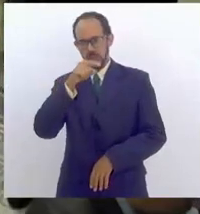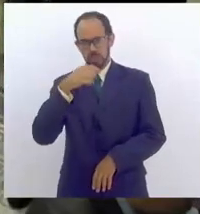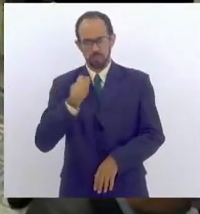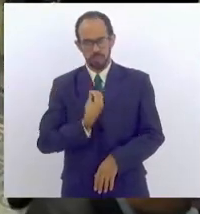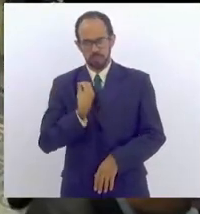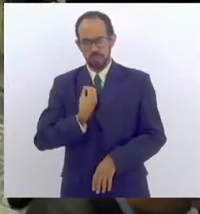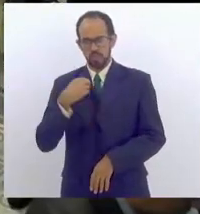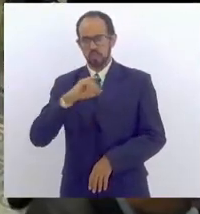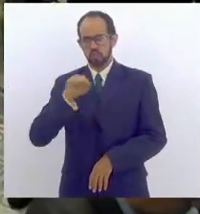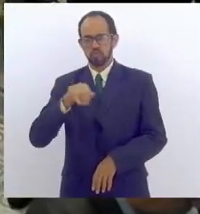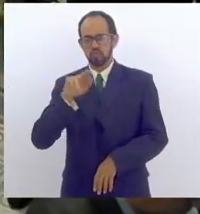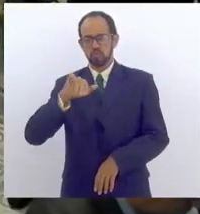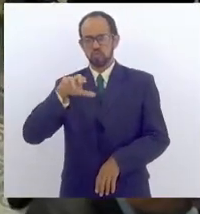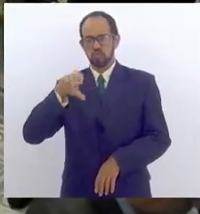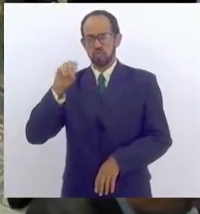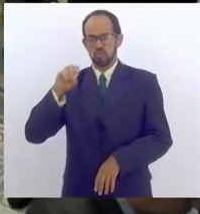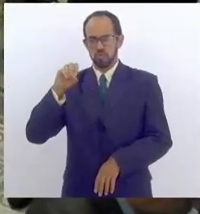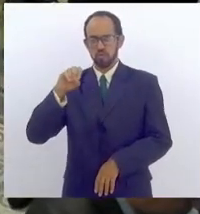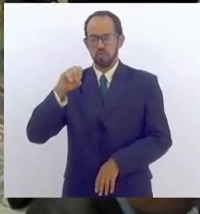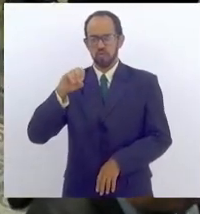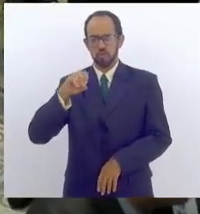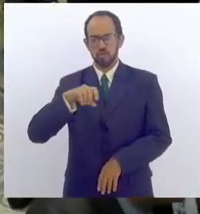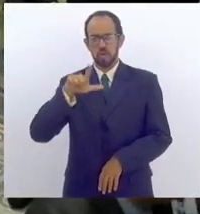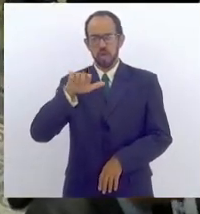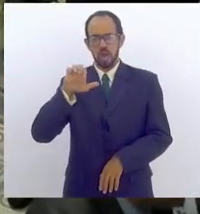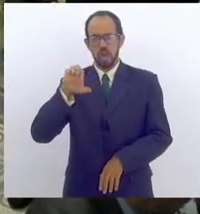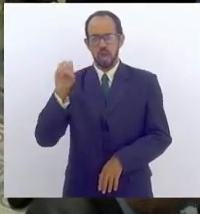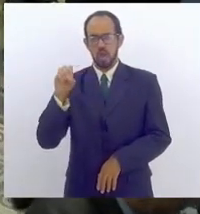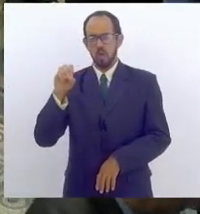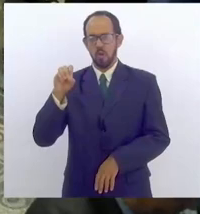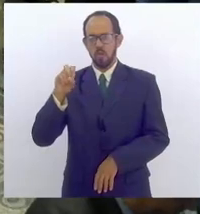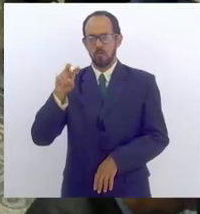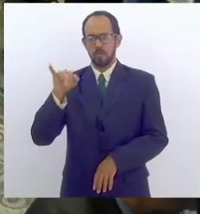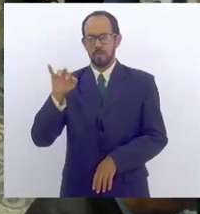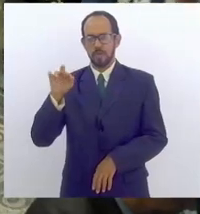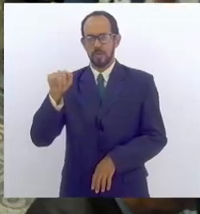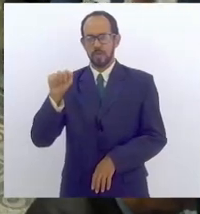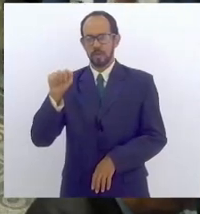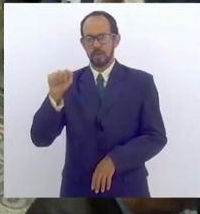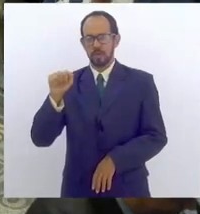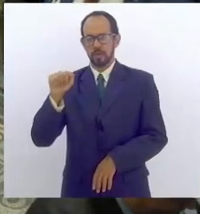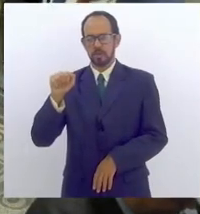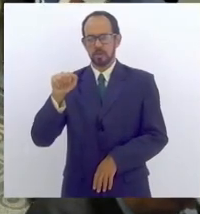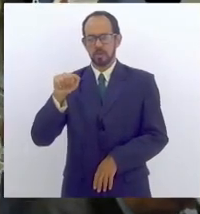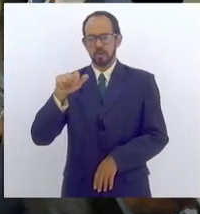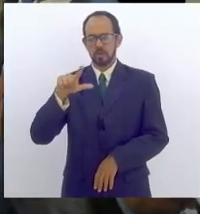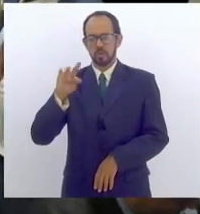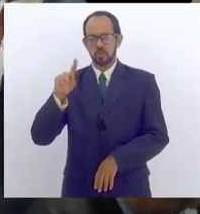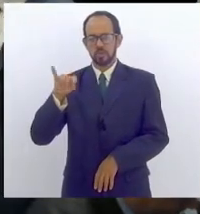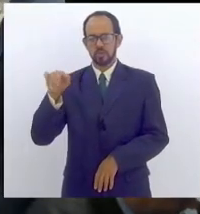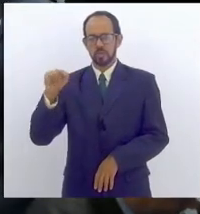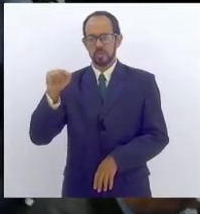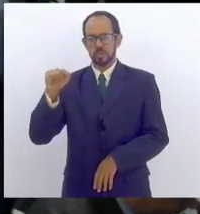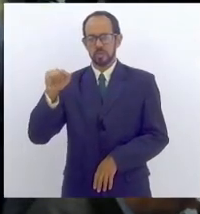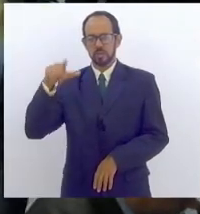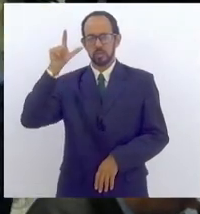Júlio Rocha, presente. Léo Vieira. Está aqui. Lucinha.